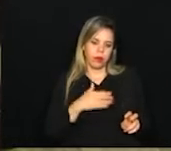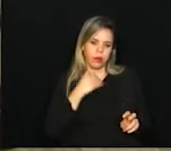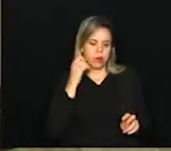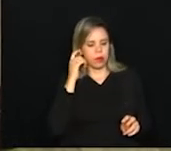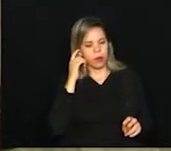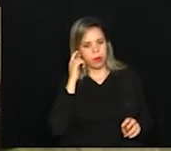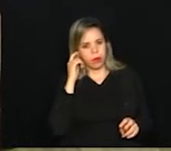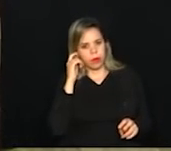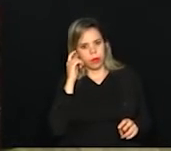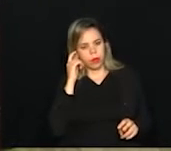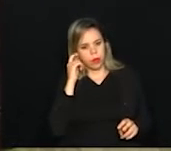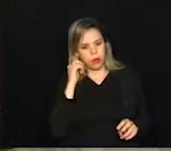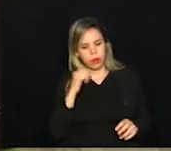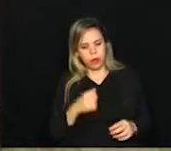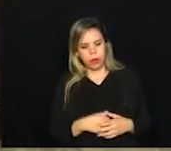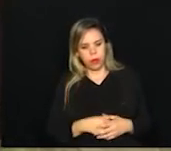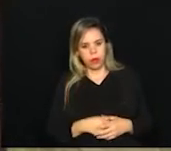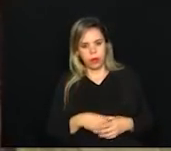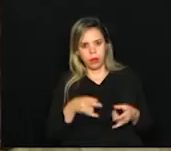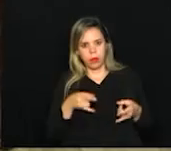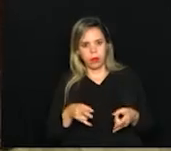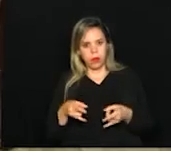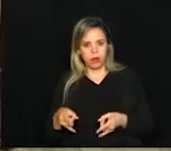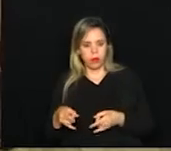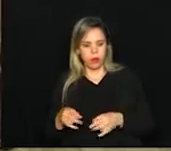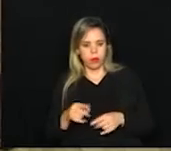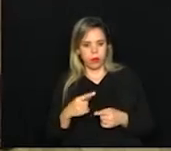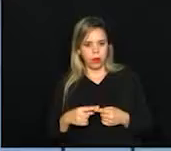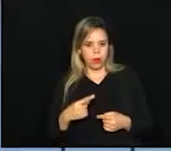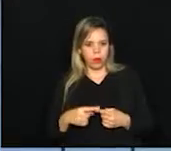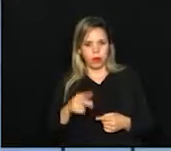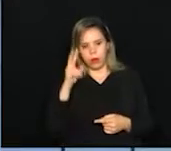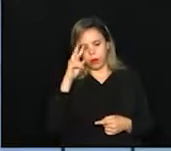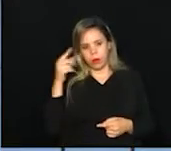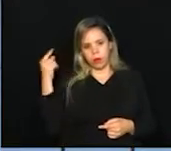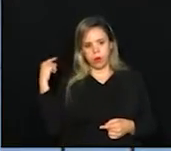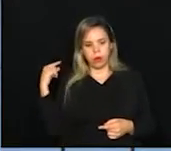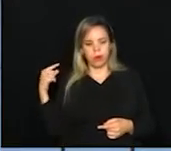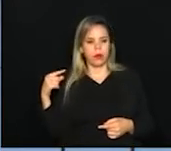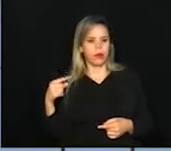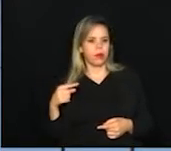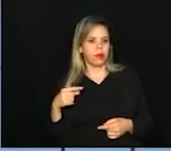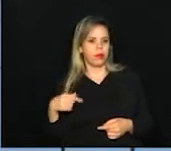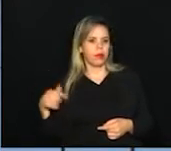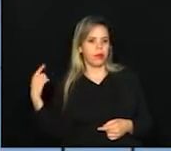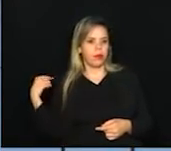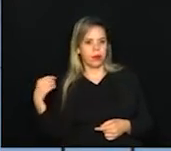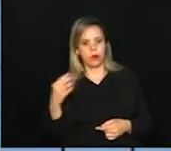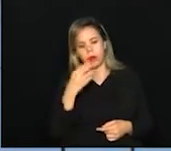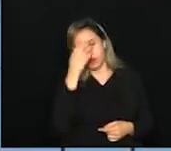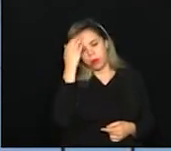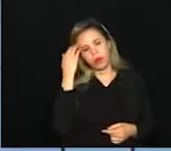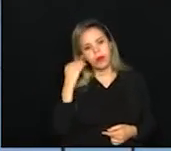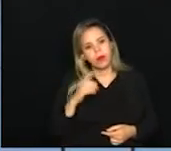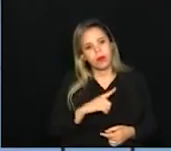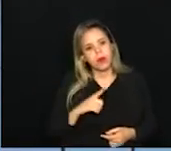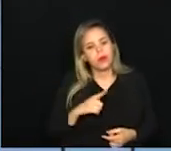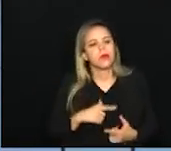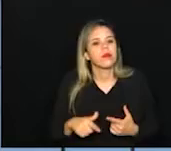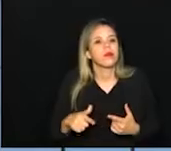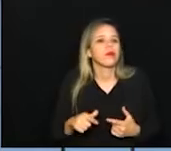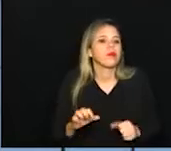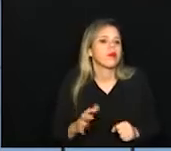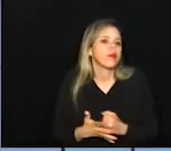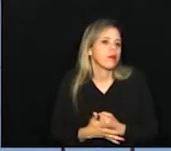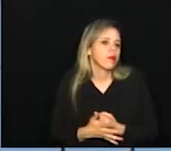mortes, em relação à ocupação de leitos, porque a gente lembra que desde quando a gente teve os casos de